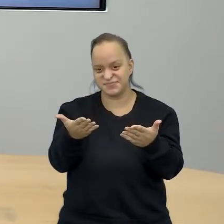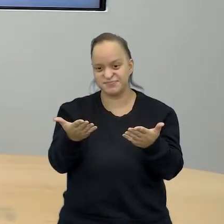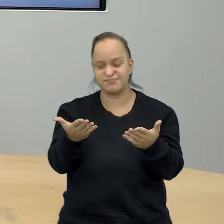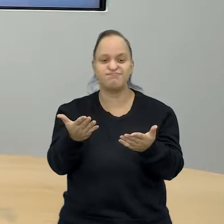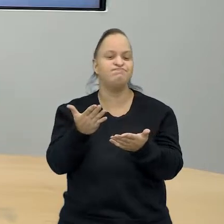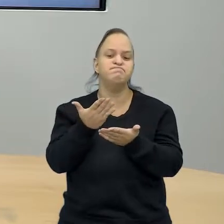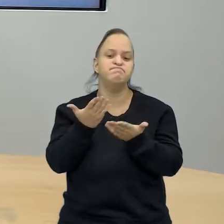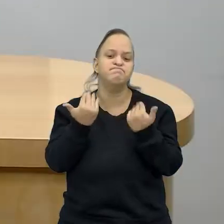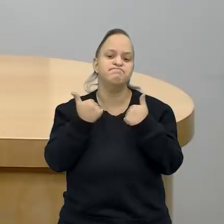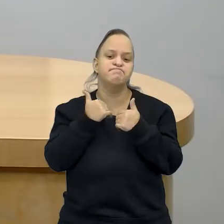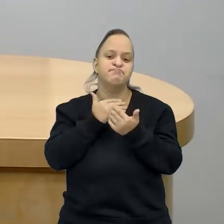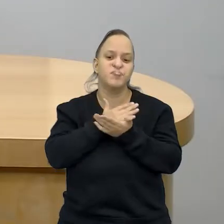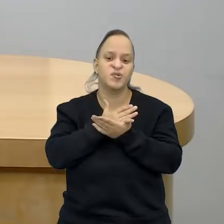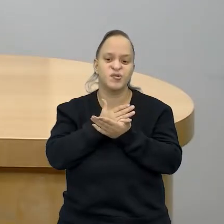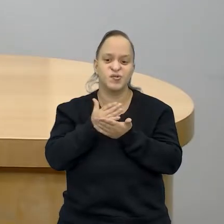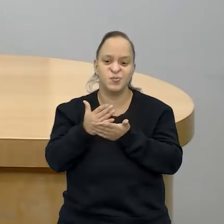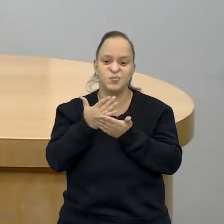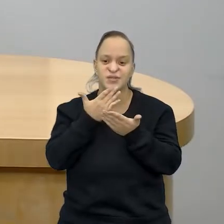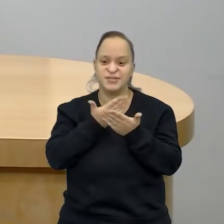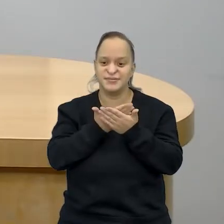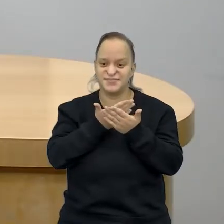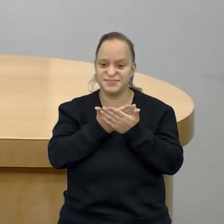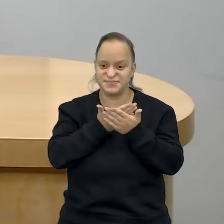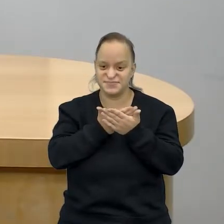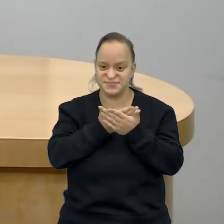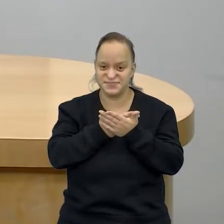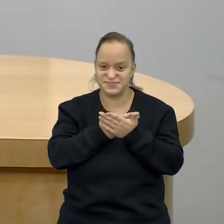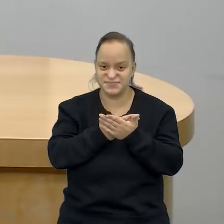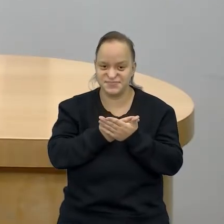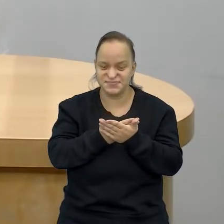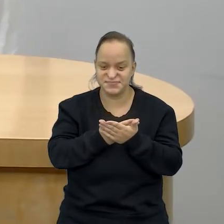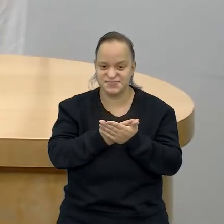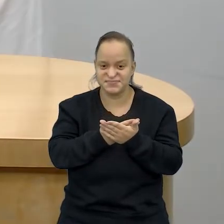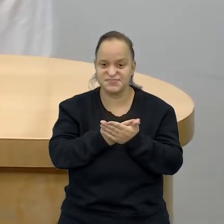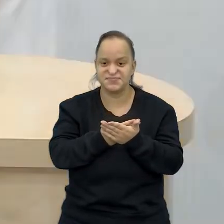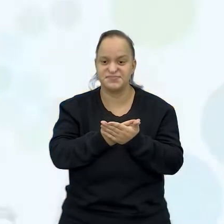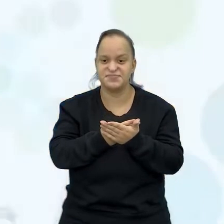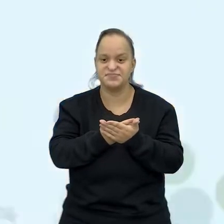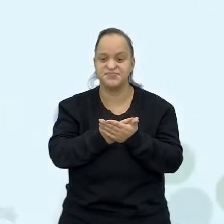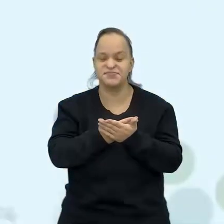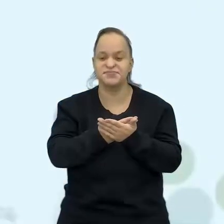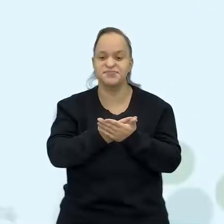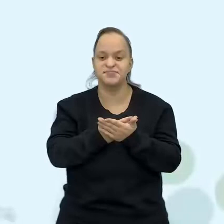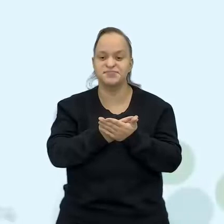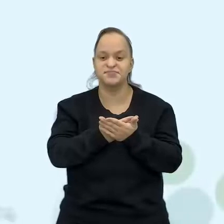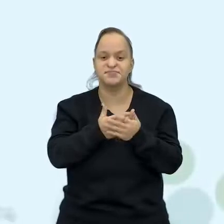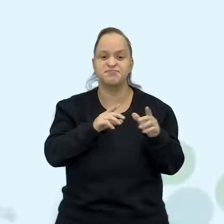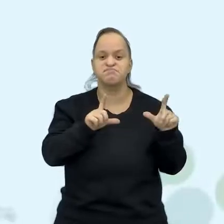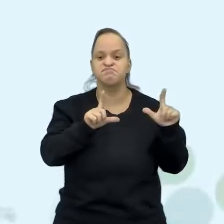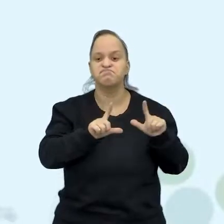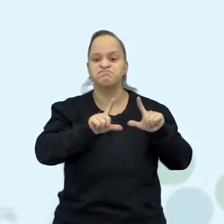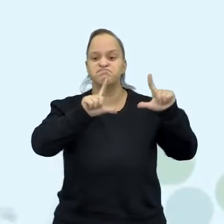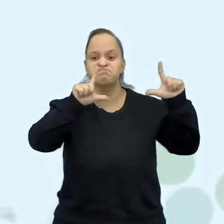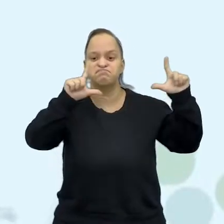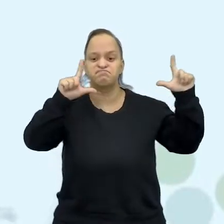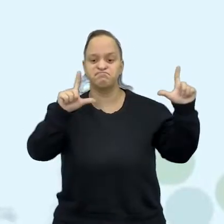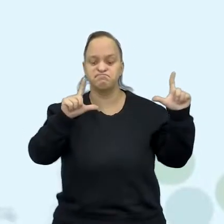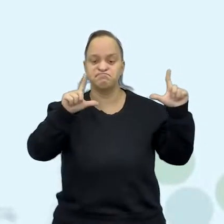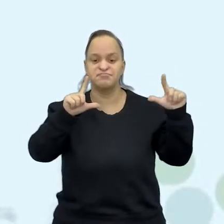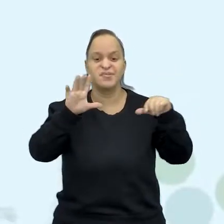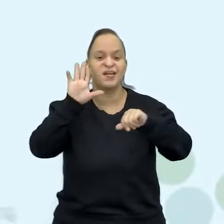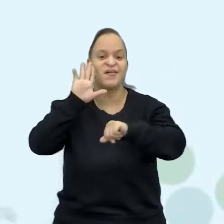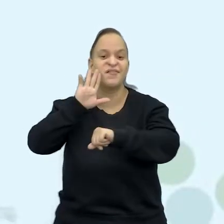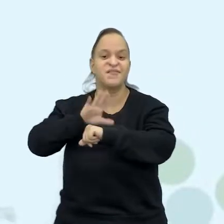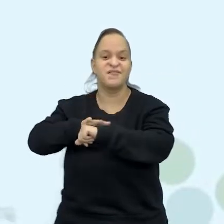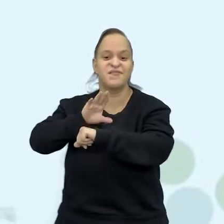a nossa aula de hoje, né? Então, aqui nós estaremos fazendo